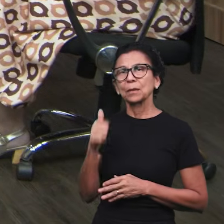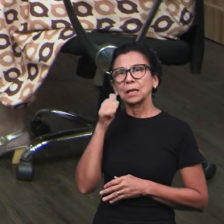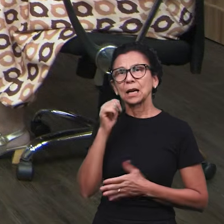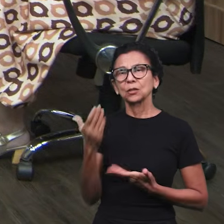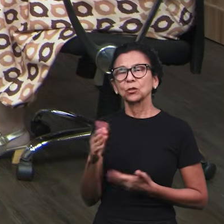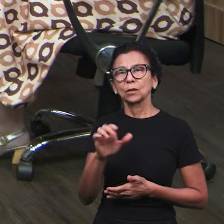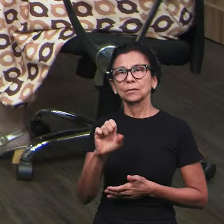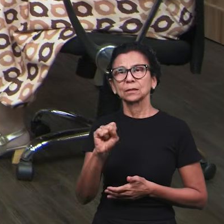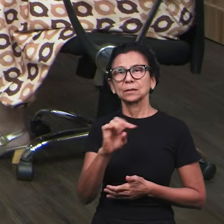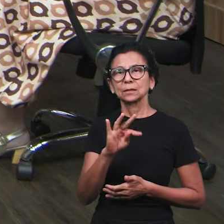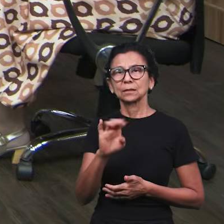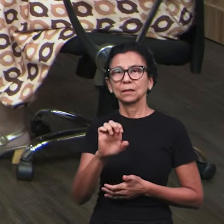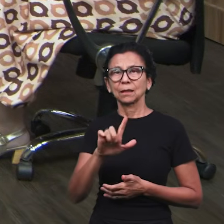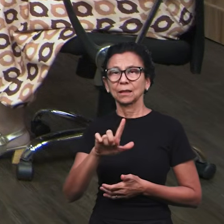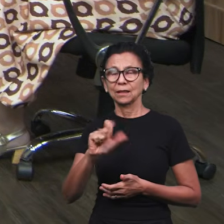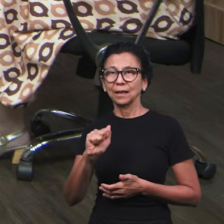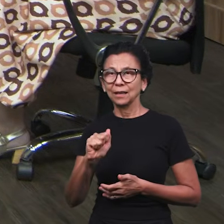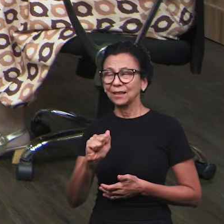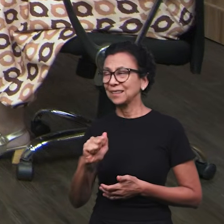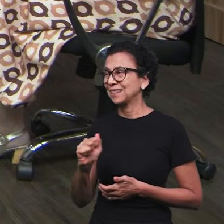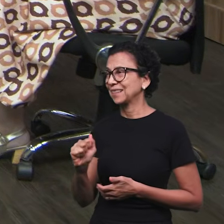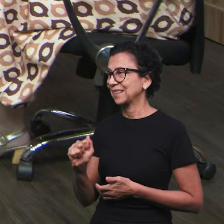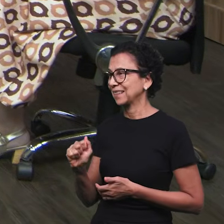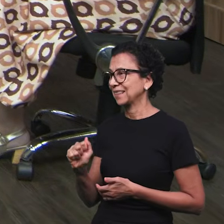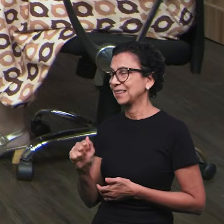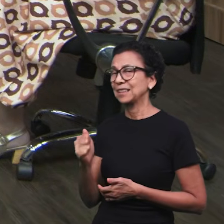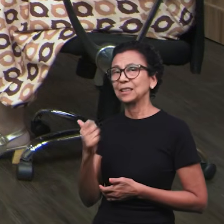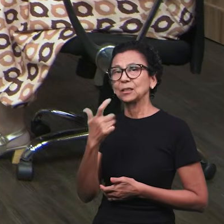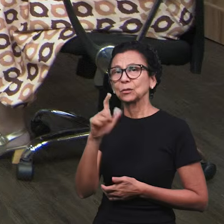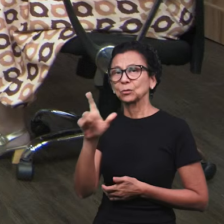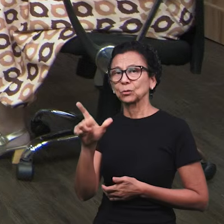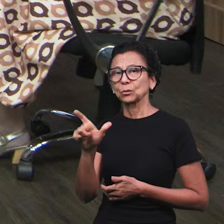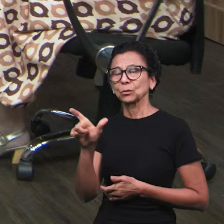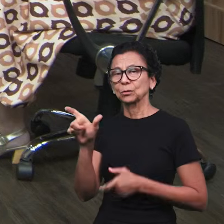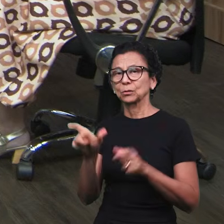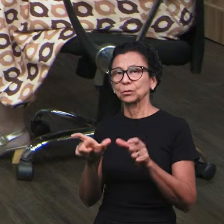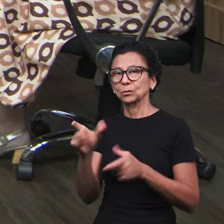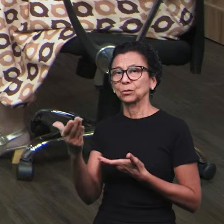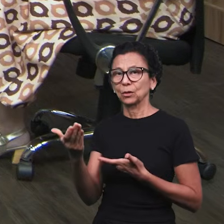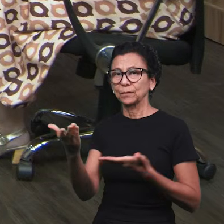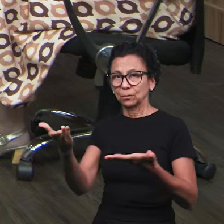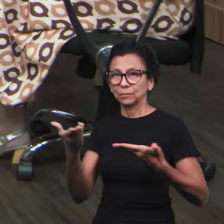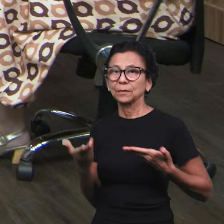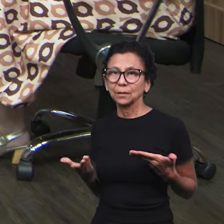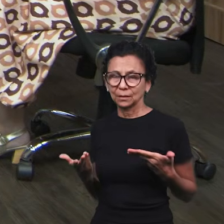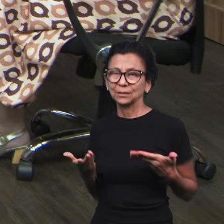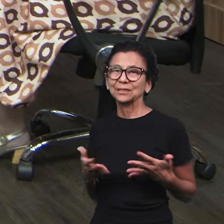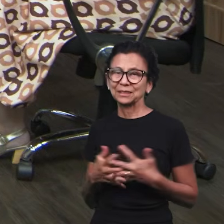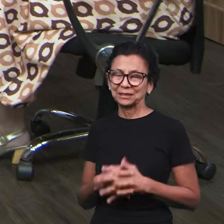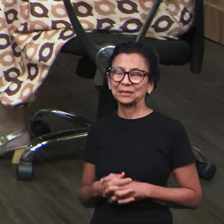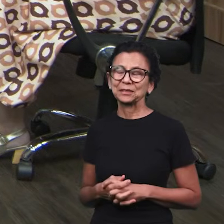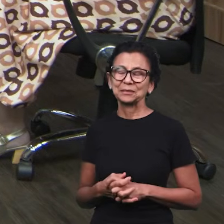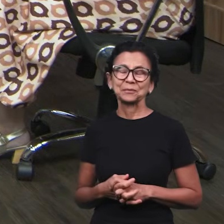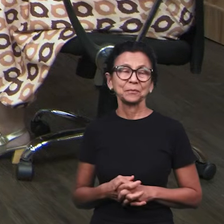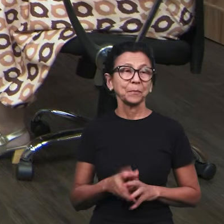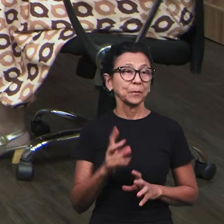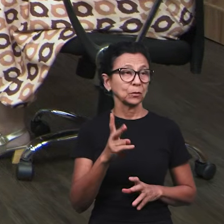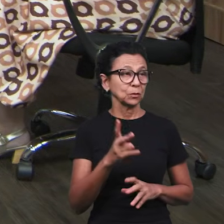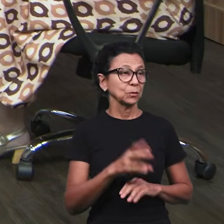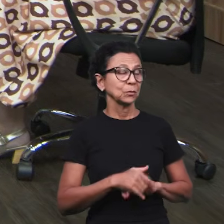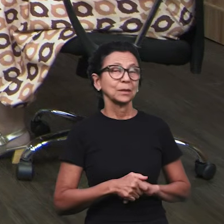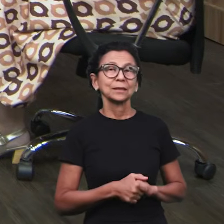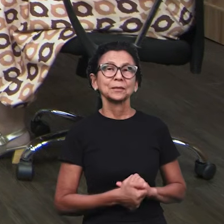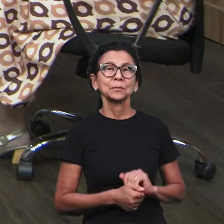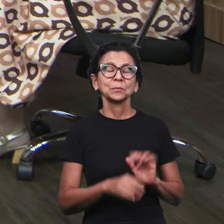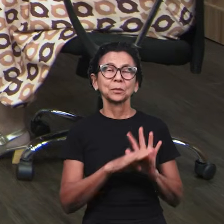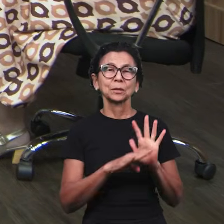jovens convidados. Estela, paz do Senhor, minha amiga e irmã. Vamos dar início a esse programa maravilhoso. Pai do Senhor, Faé, Pai do Senhor,